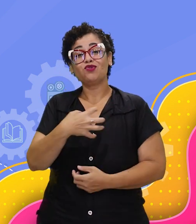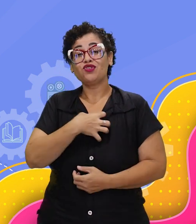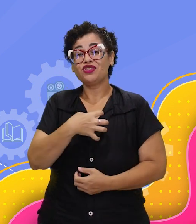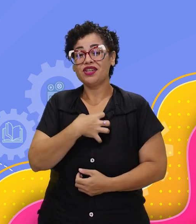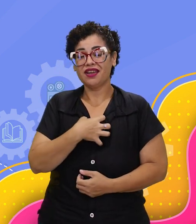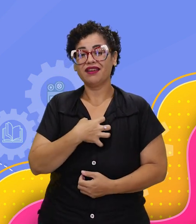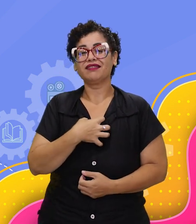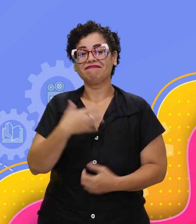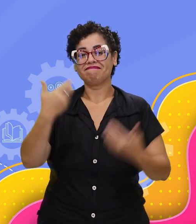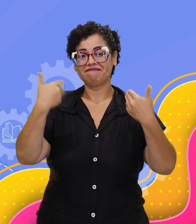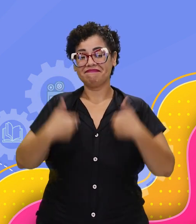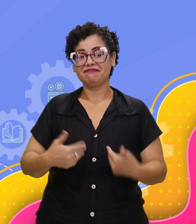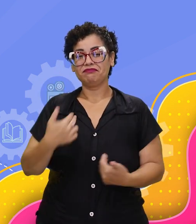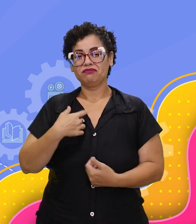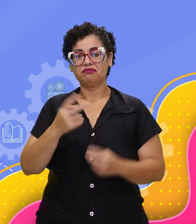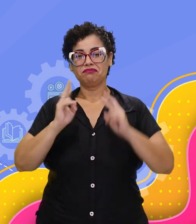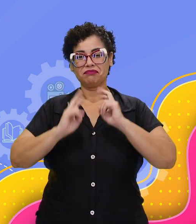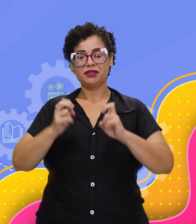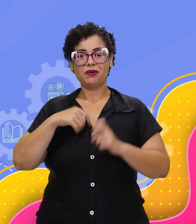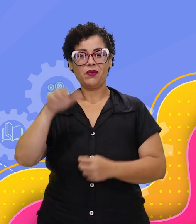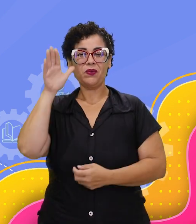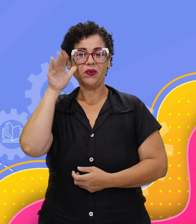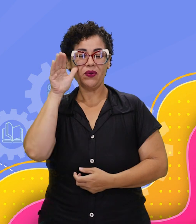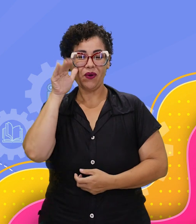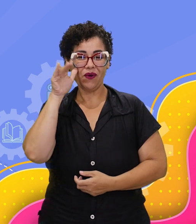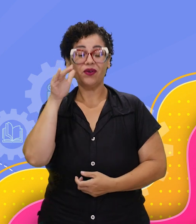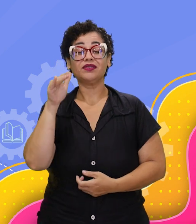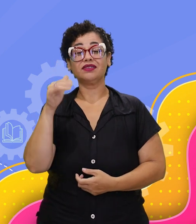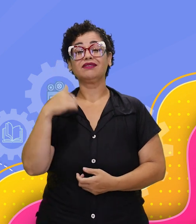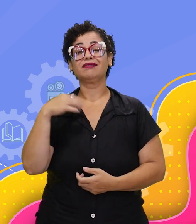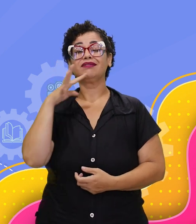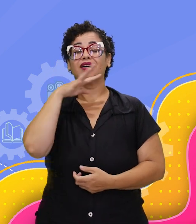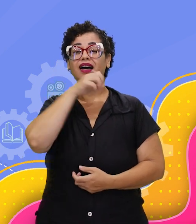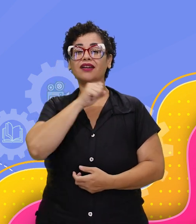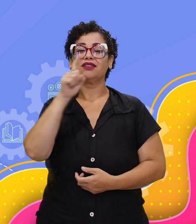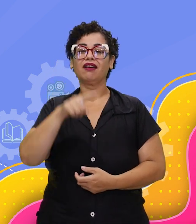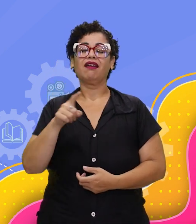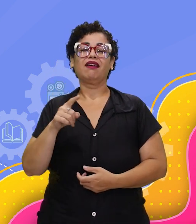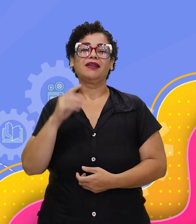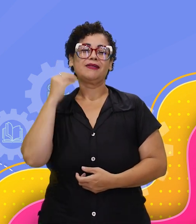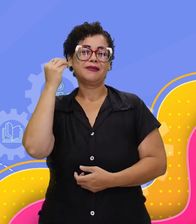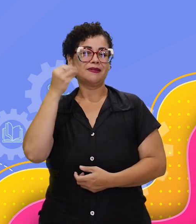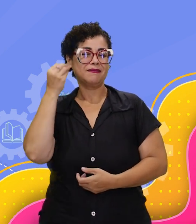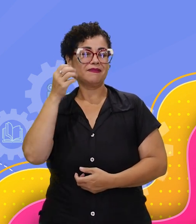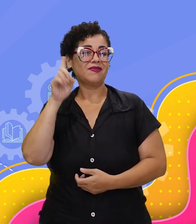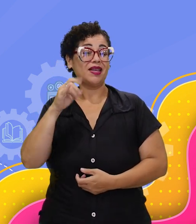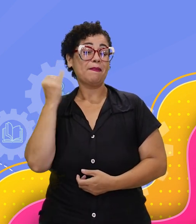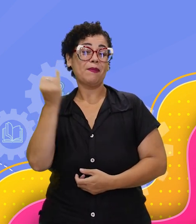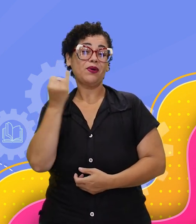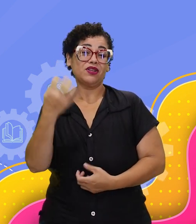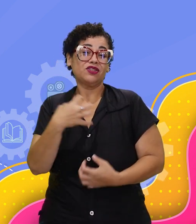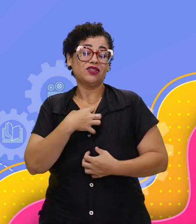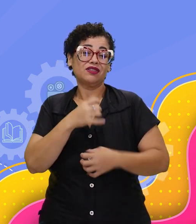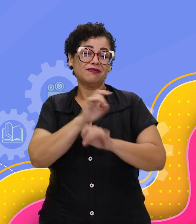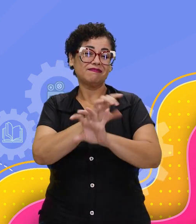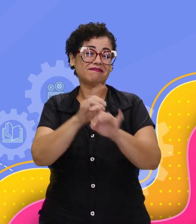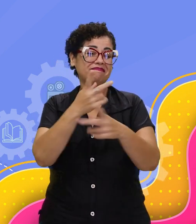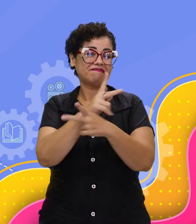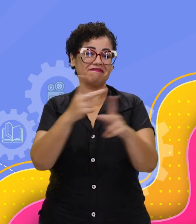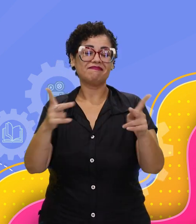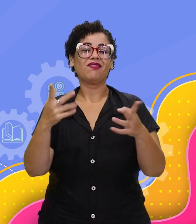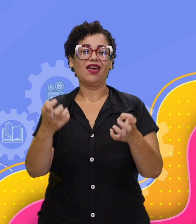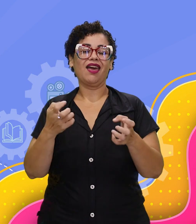me considero uma pessoa curiosa e eu acho que esse é um ingrediente muito importante para quem decide seguir